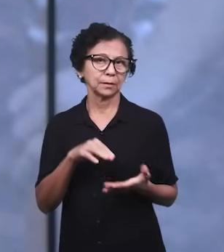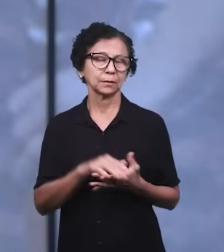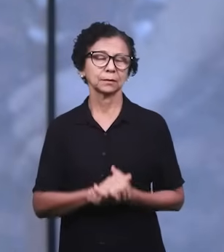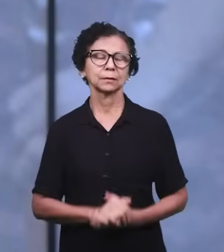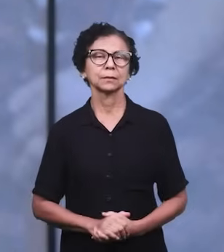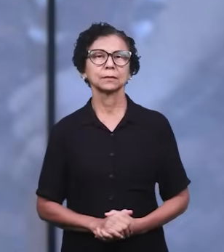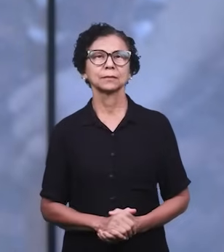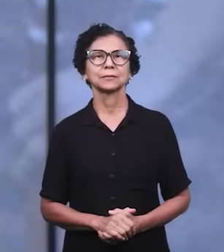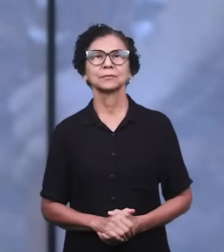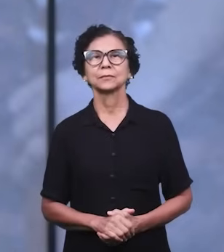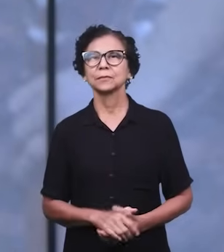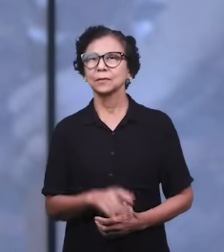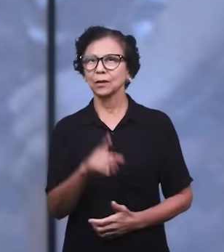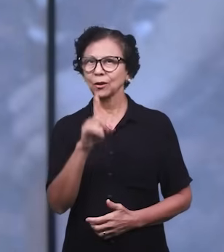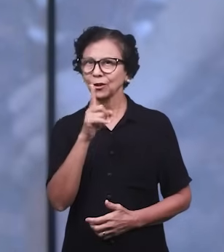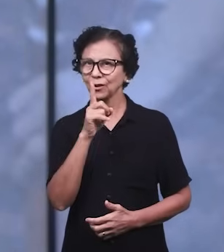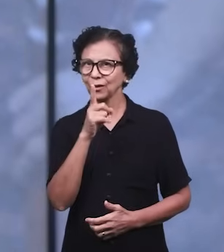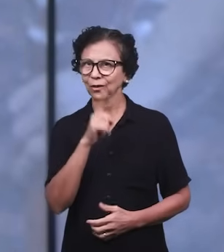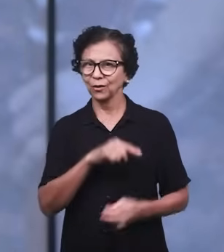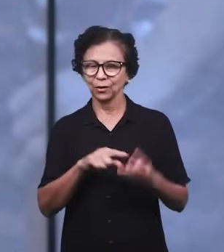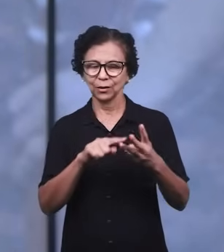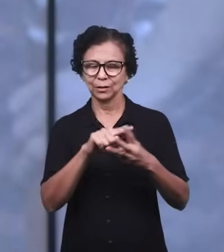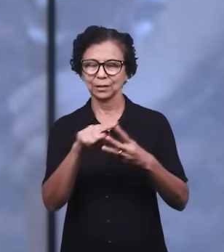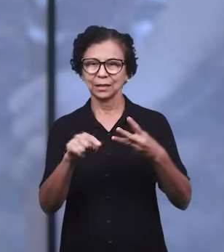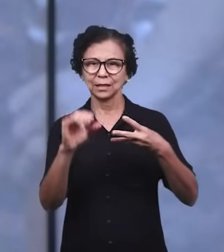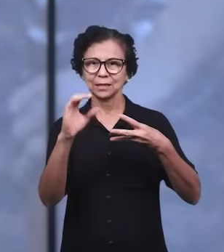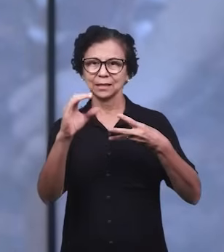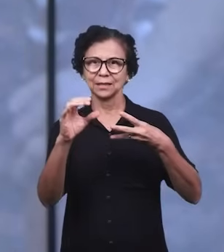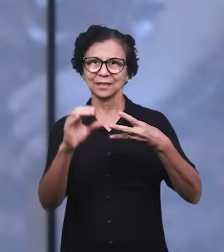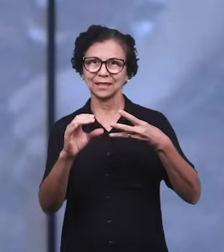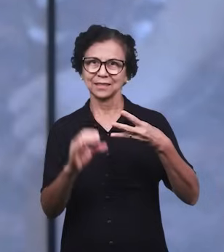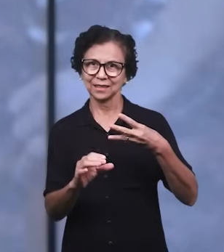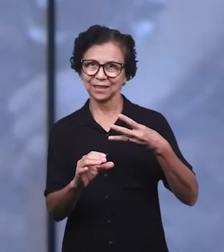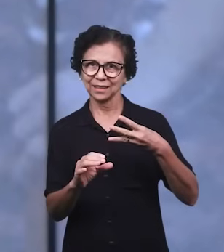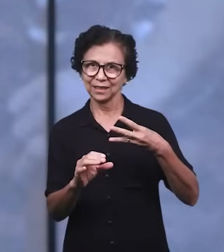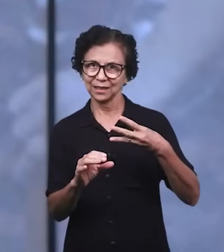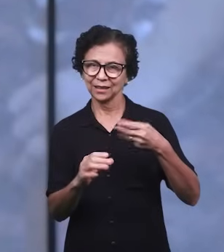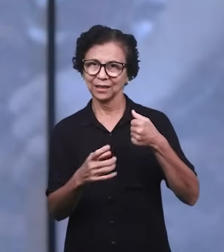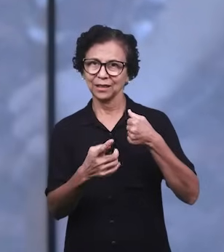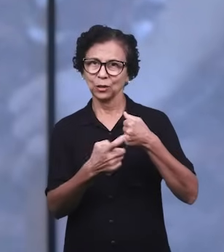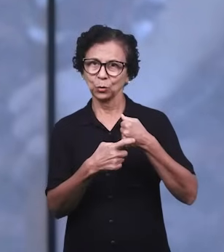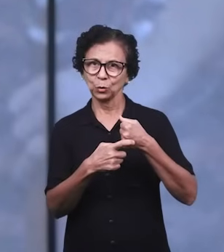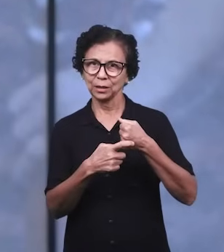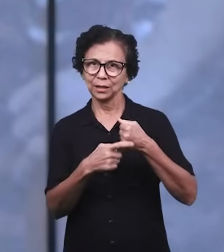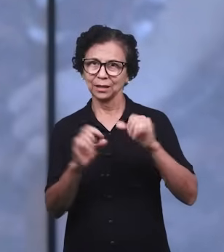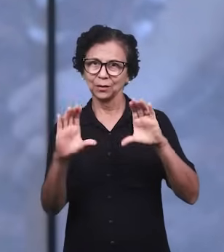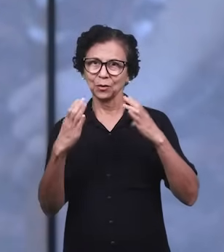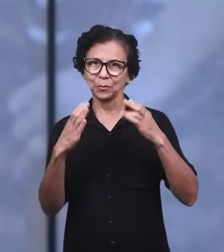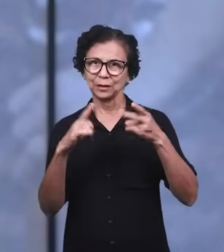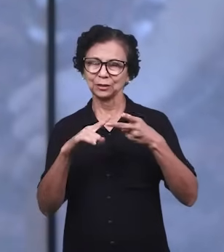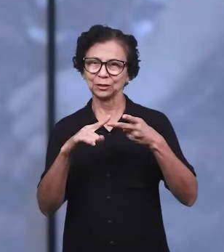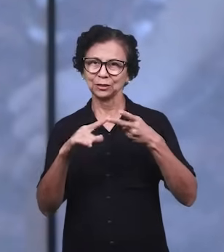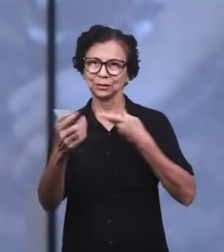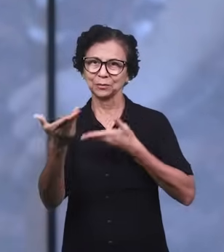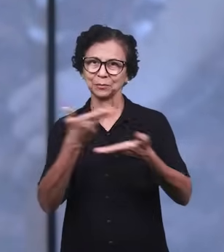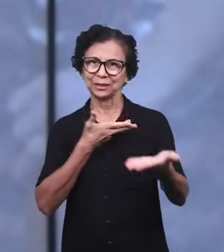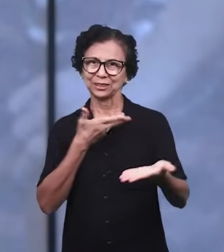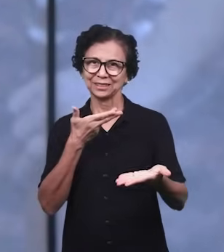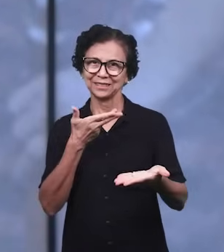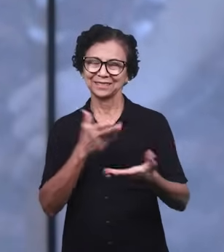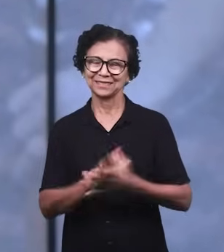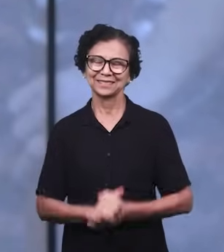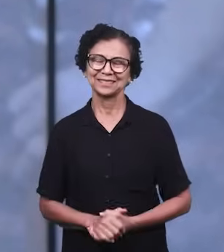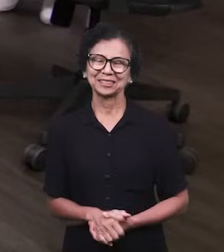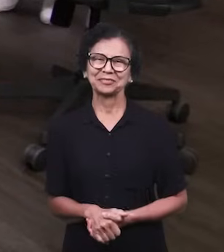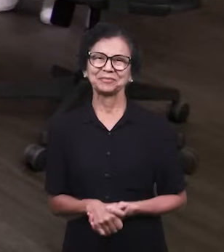YouTube, não esqueça daqueles 3 Cs que são importantíssimos para a gente. Curta, comente e compartilhe. Tá certo? Vamos